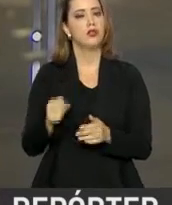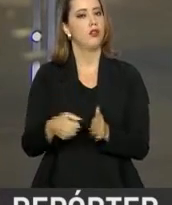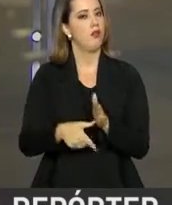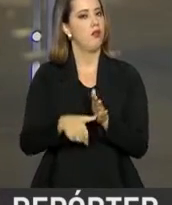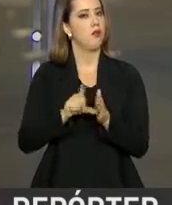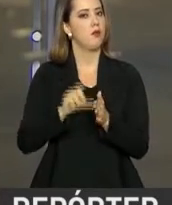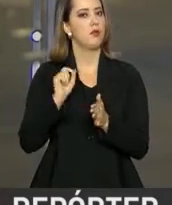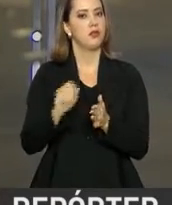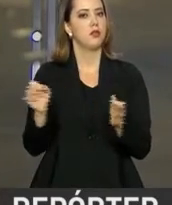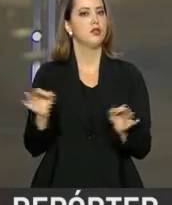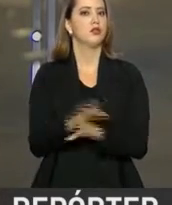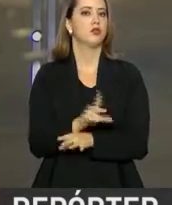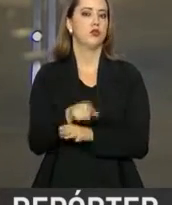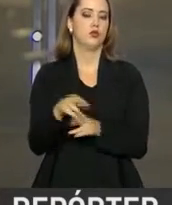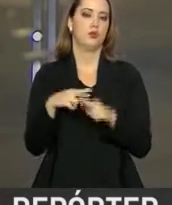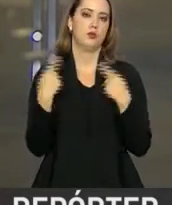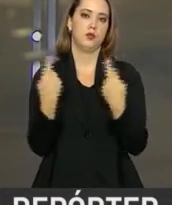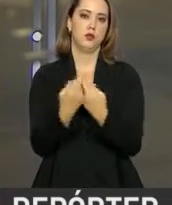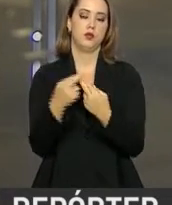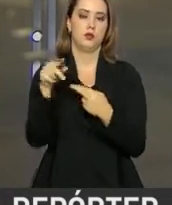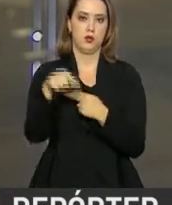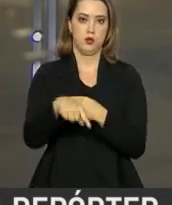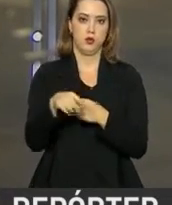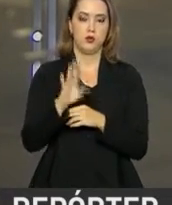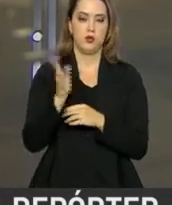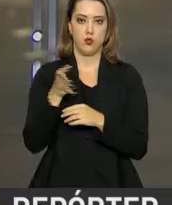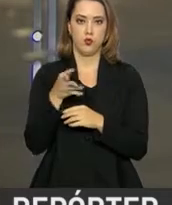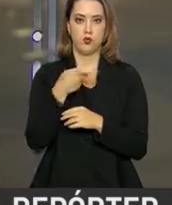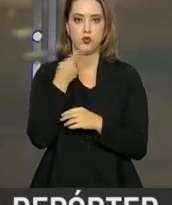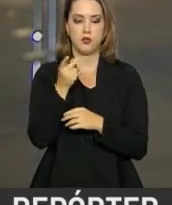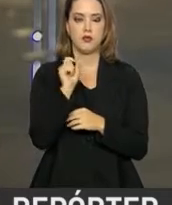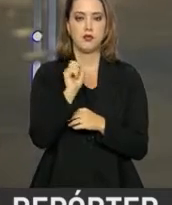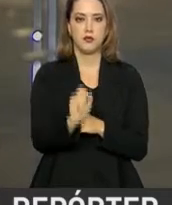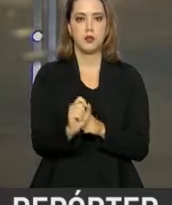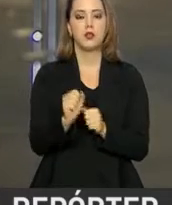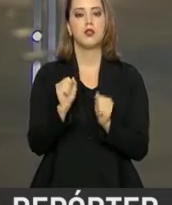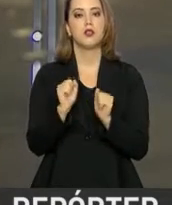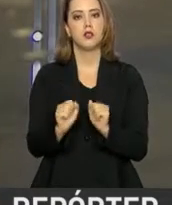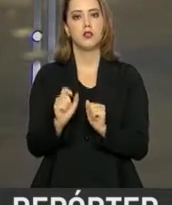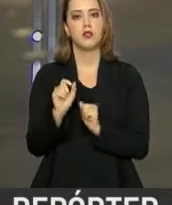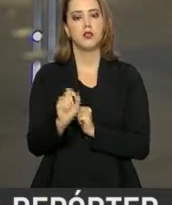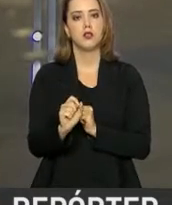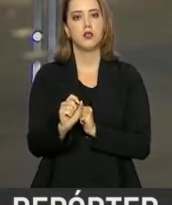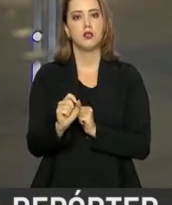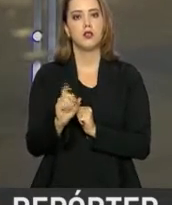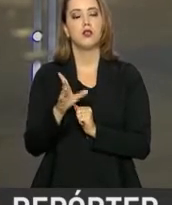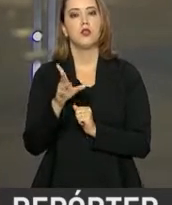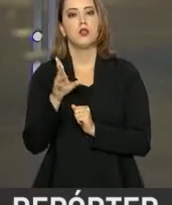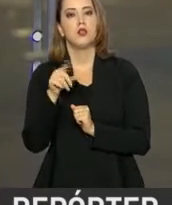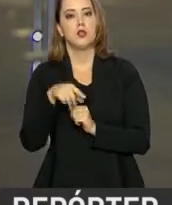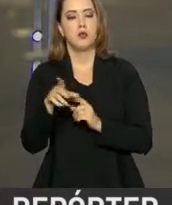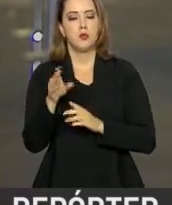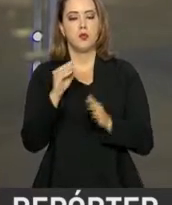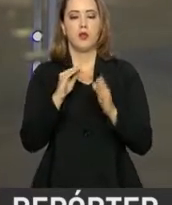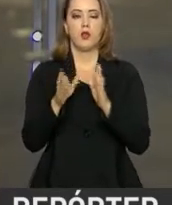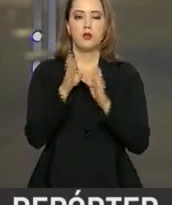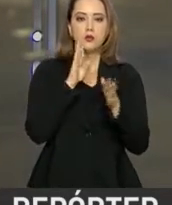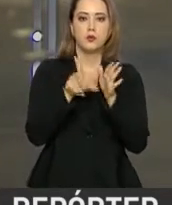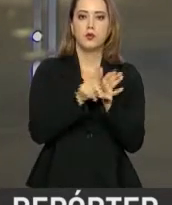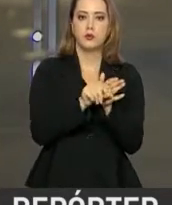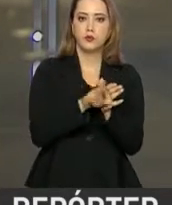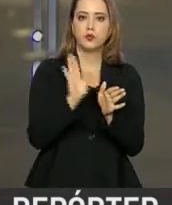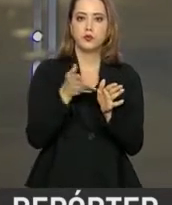reunião uma notícia que foi publicada pela equipe de comunicação do presidente em exercício michel temer nas redes sociais que a renegociação